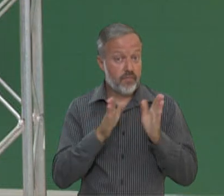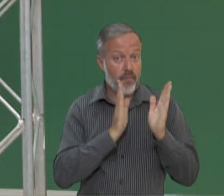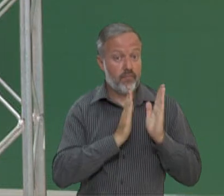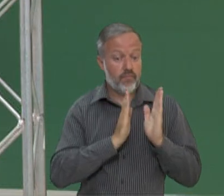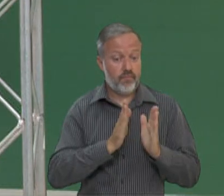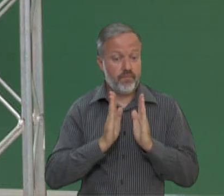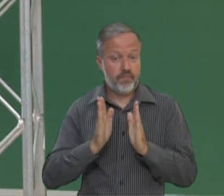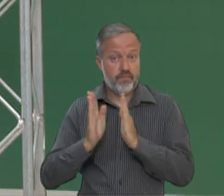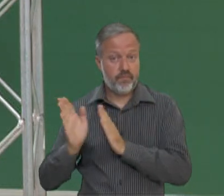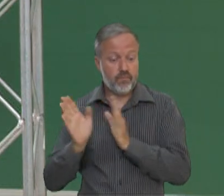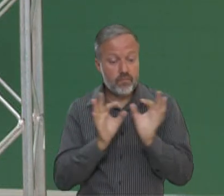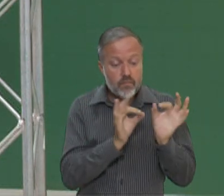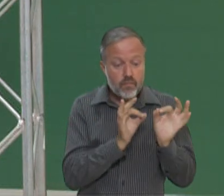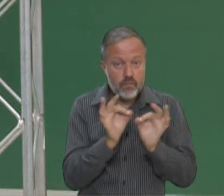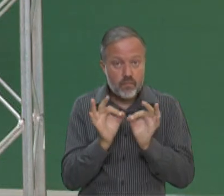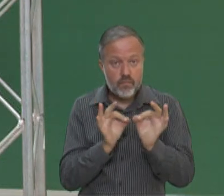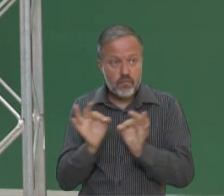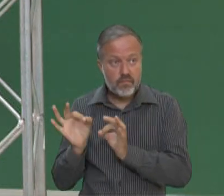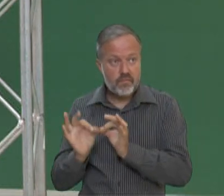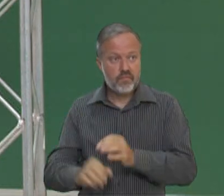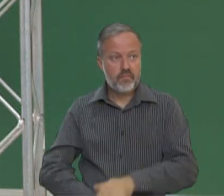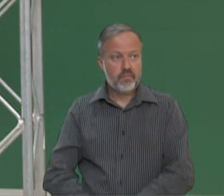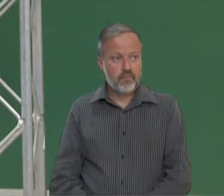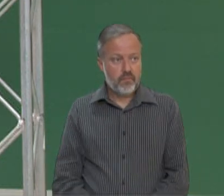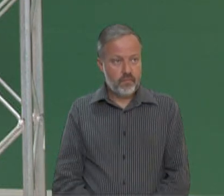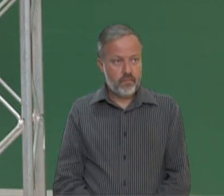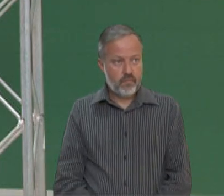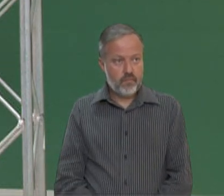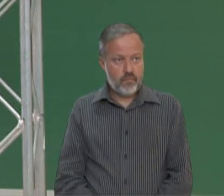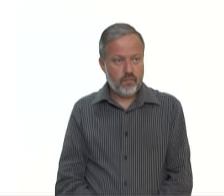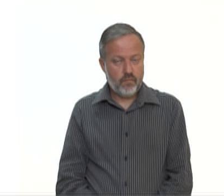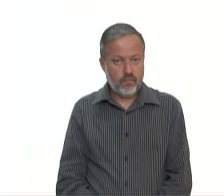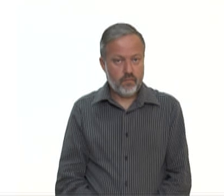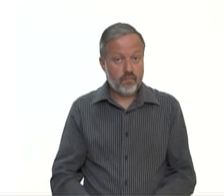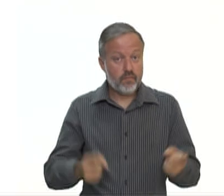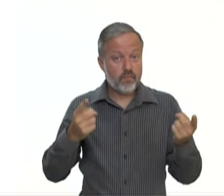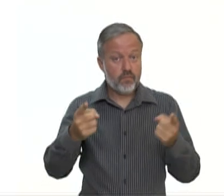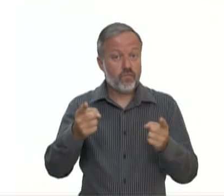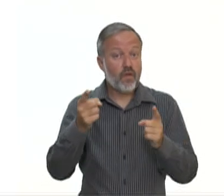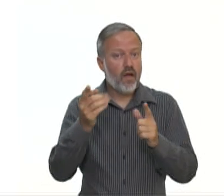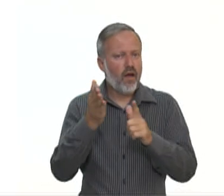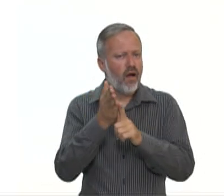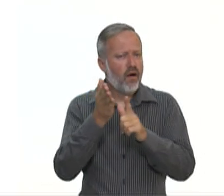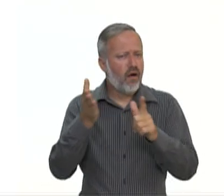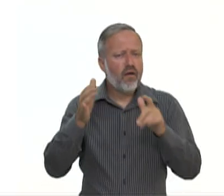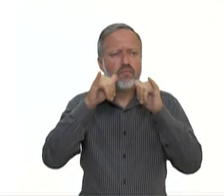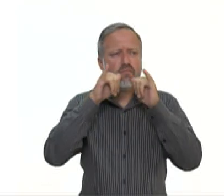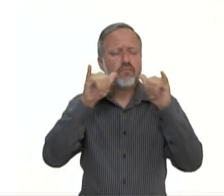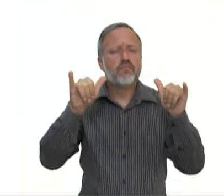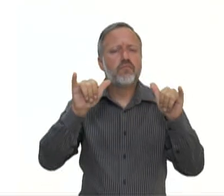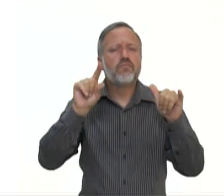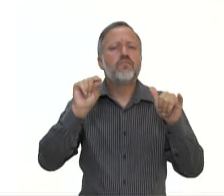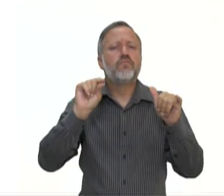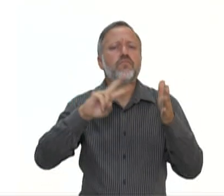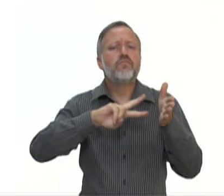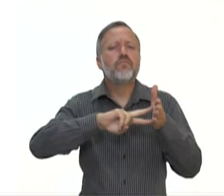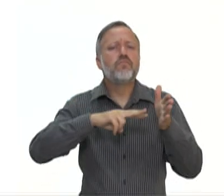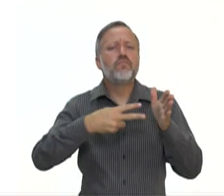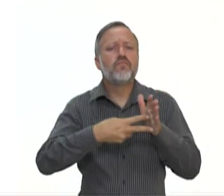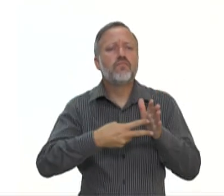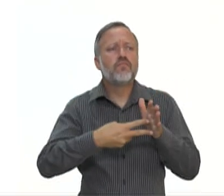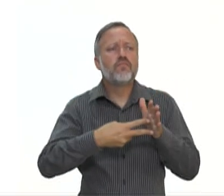essa separação. Vamos ver aqui. Esta notícia é um texto de que tipo?